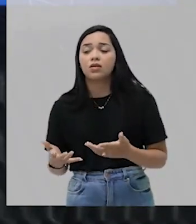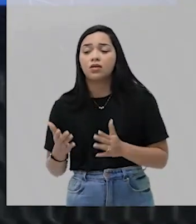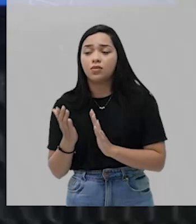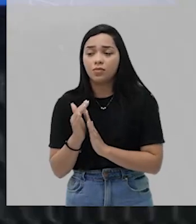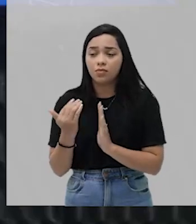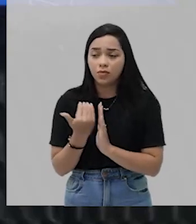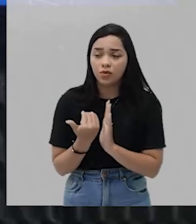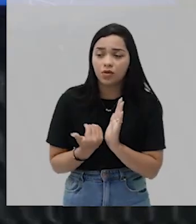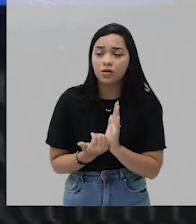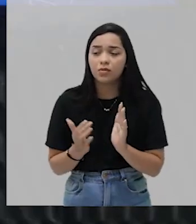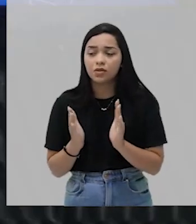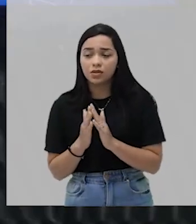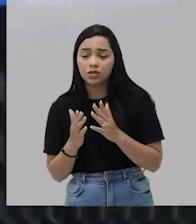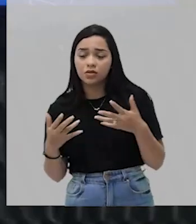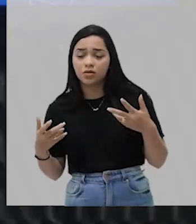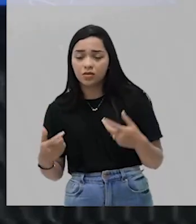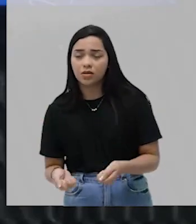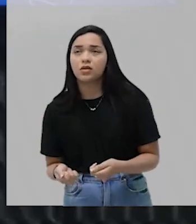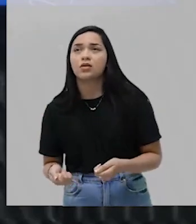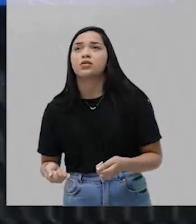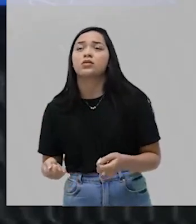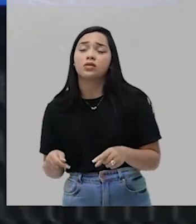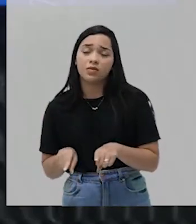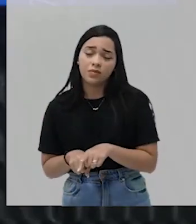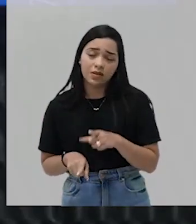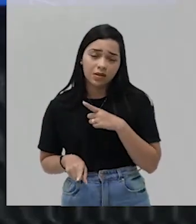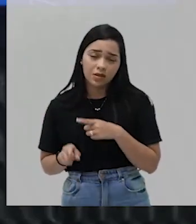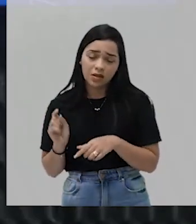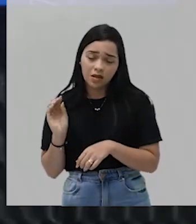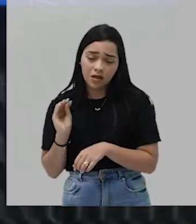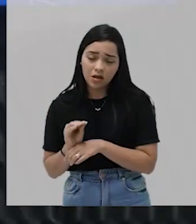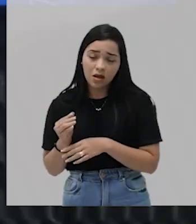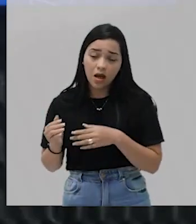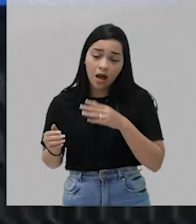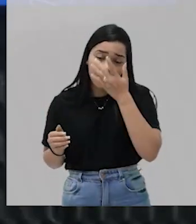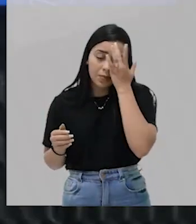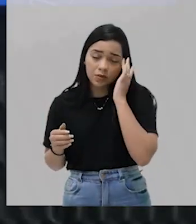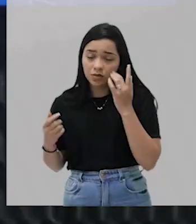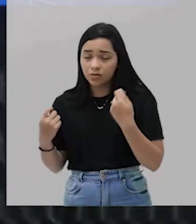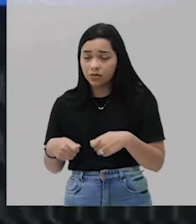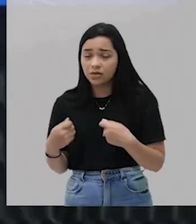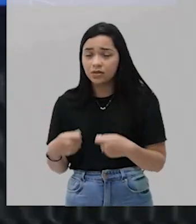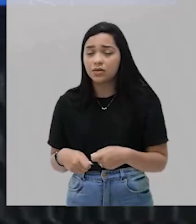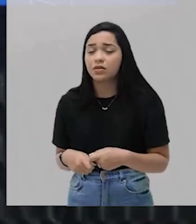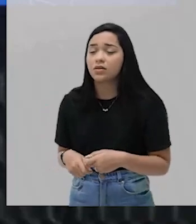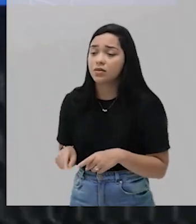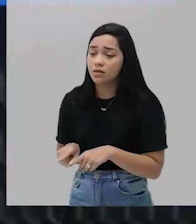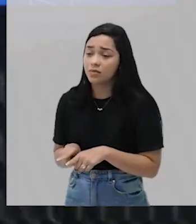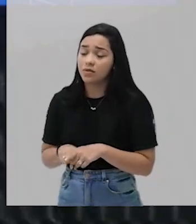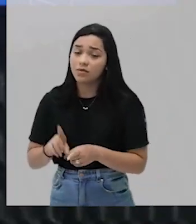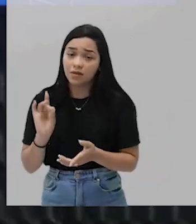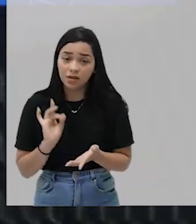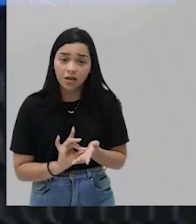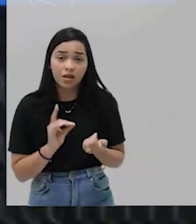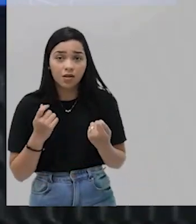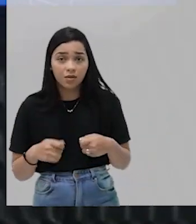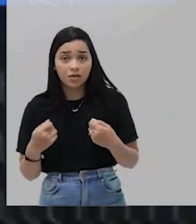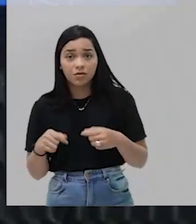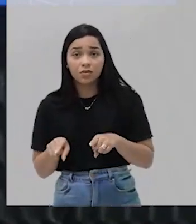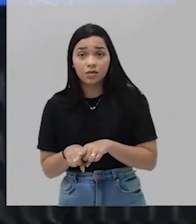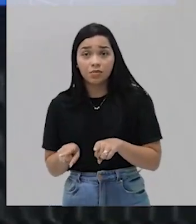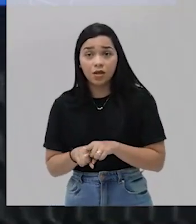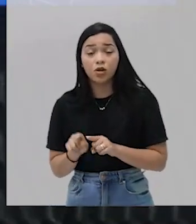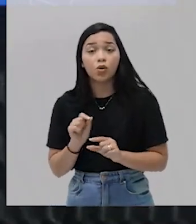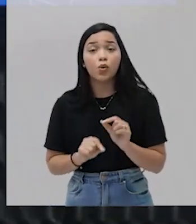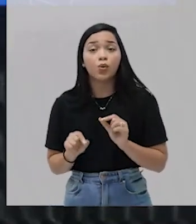programa habitacional de qualidade, que atenda principalmente a quem precise, a quem de fato está precisando. É